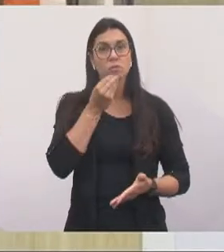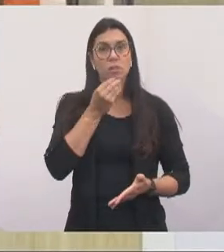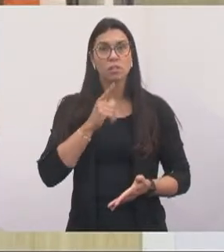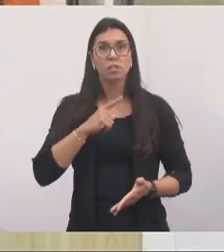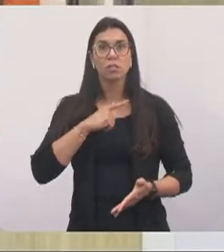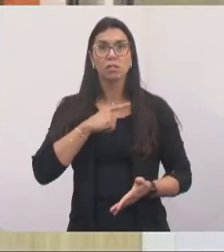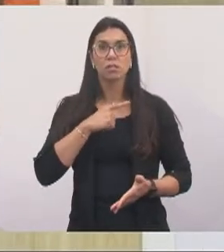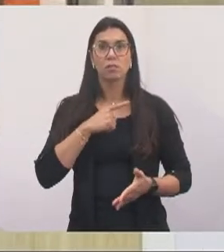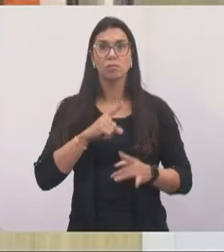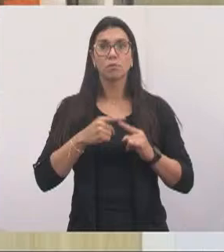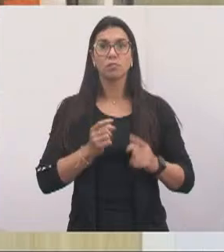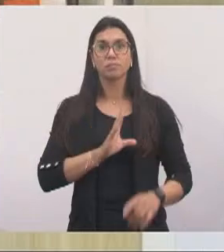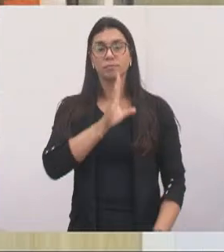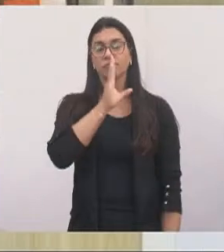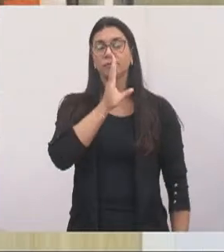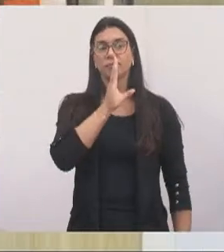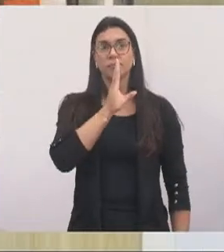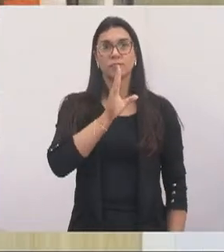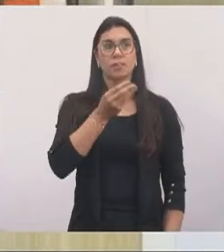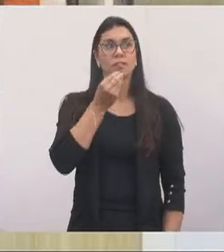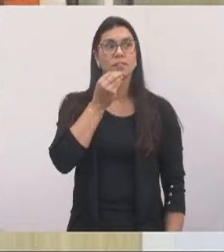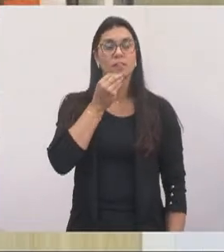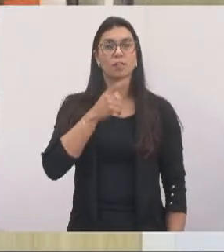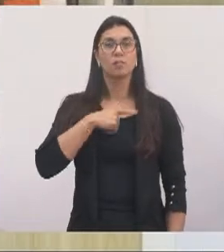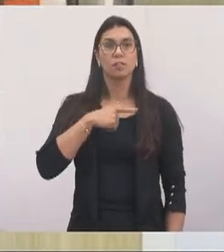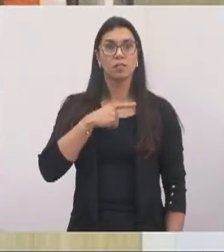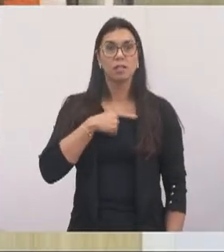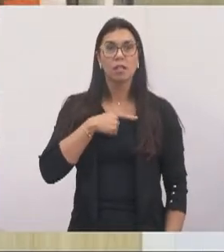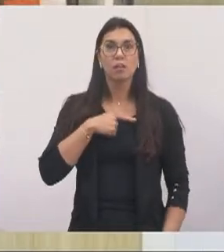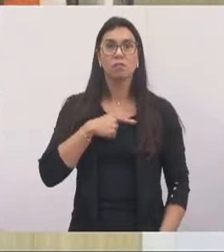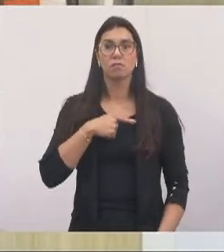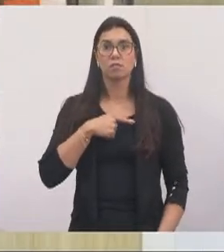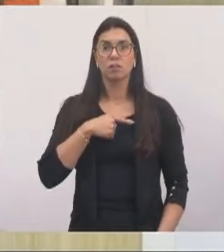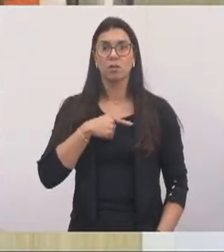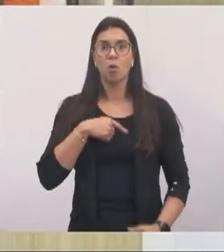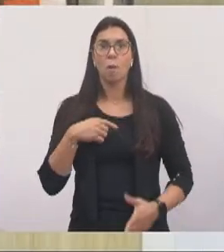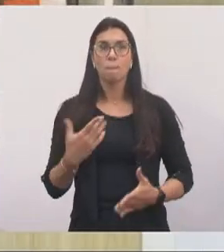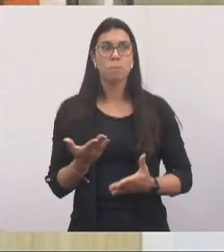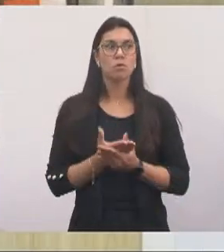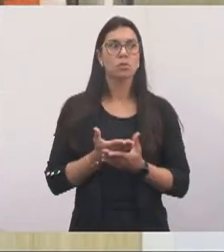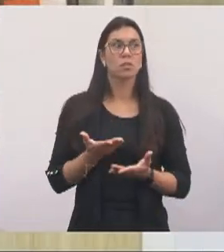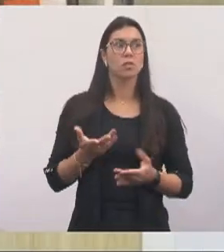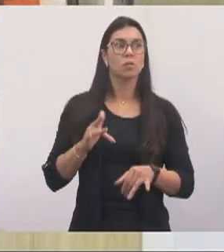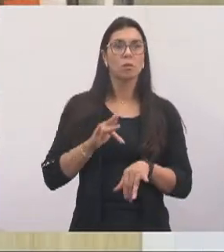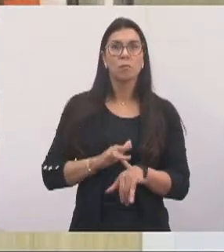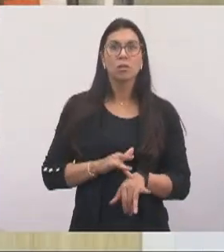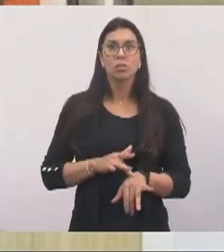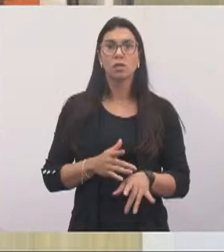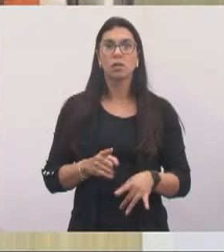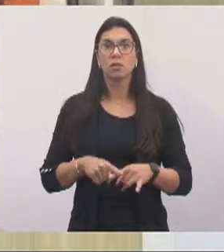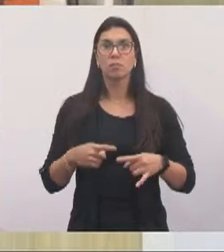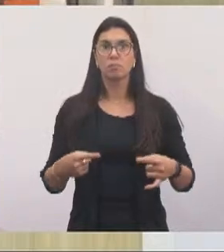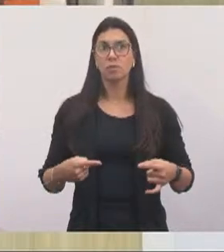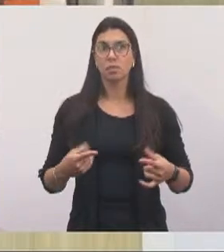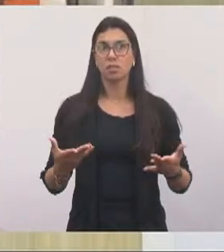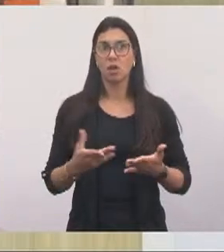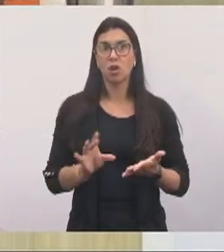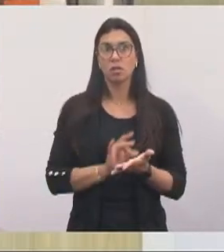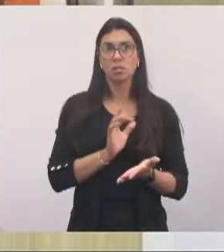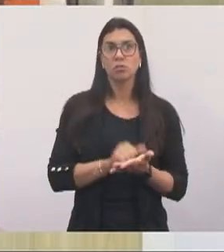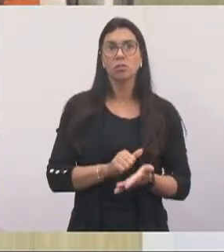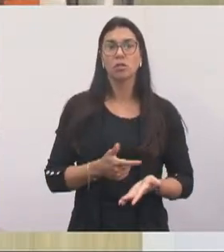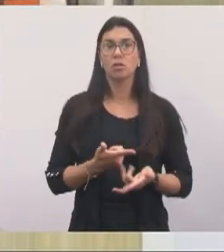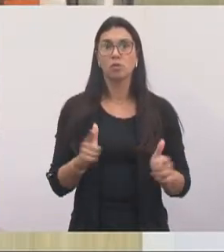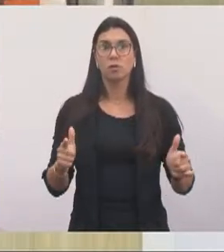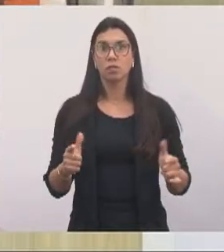nós estamos na tentativa. Houve um processo que foi prejudicado. A ausência de um documento com assinatura. A partir desse